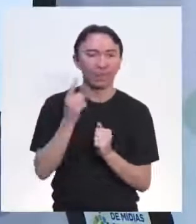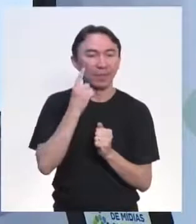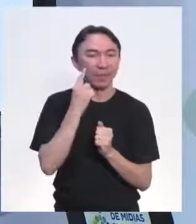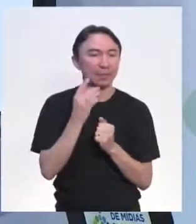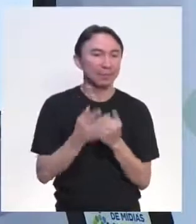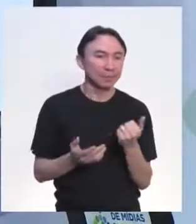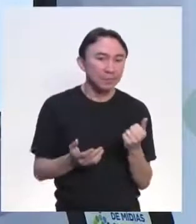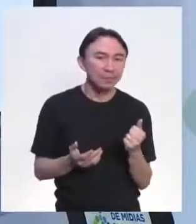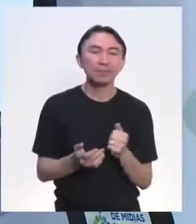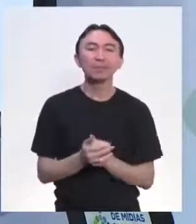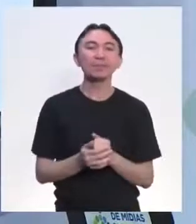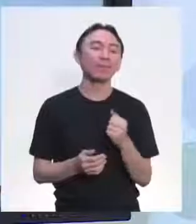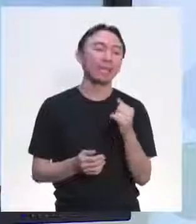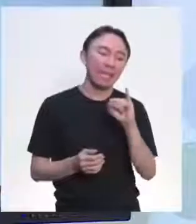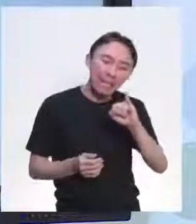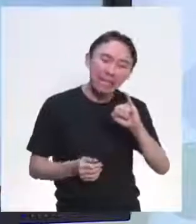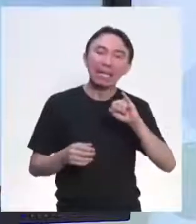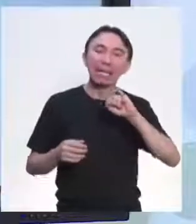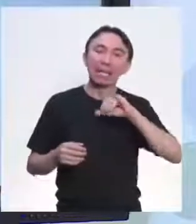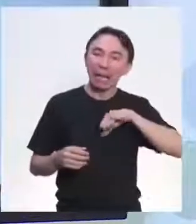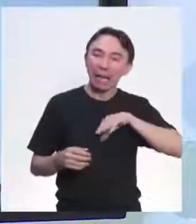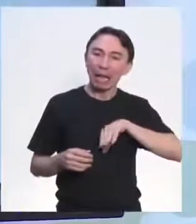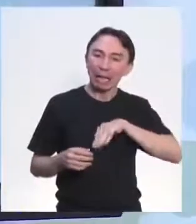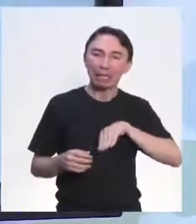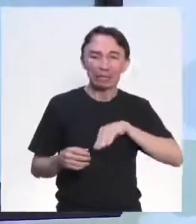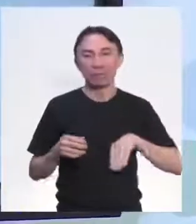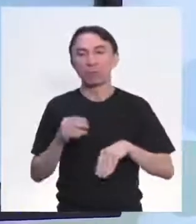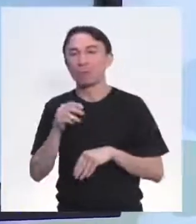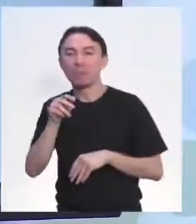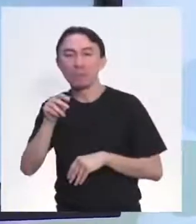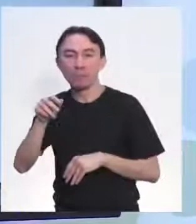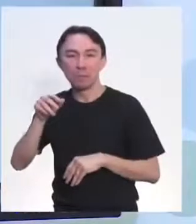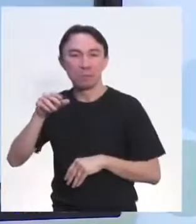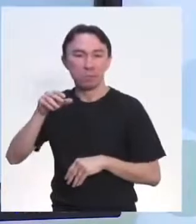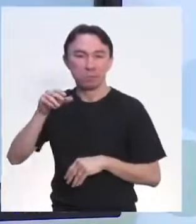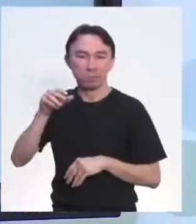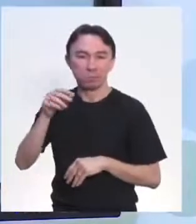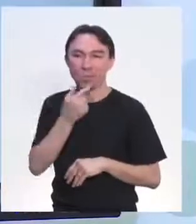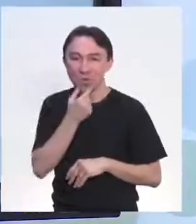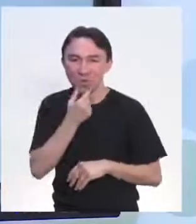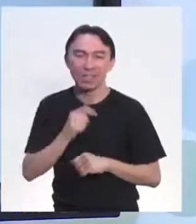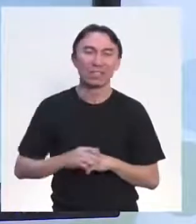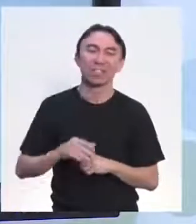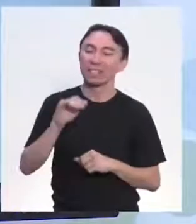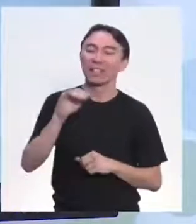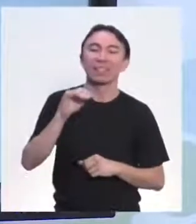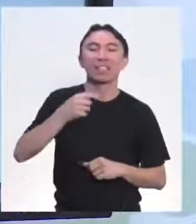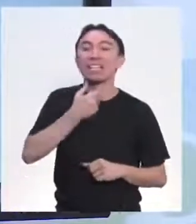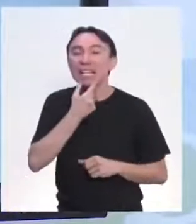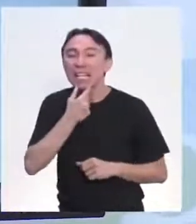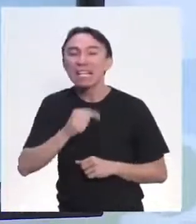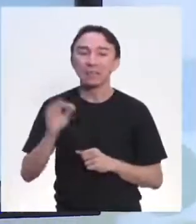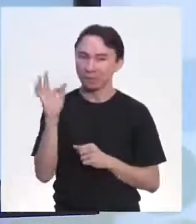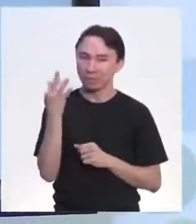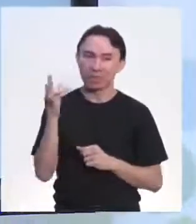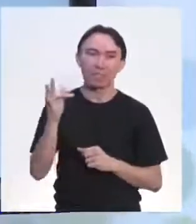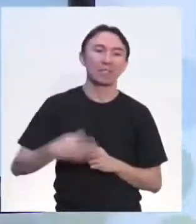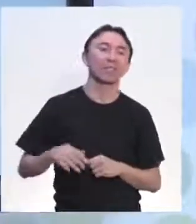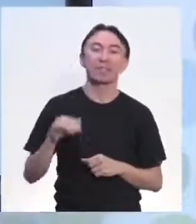Inglês e português, inglês com física, inglês